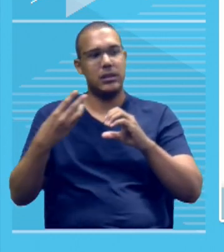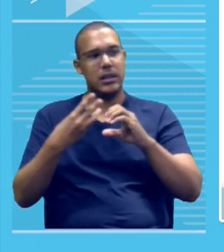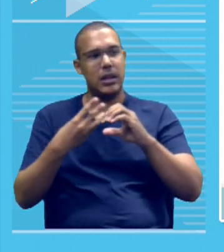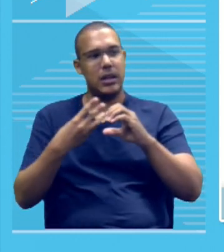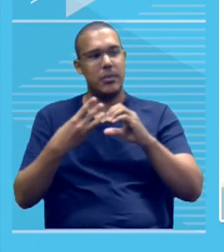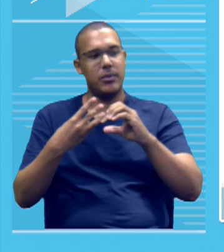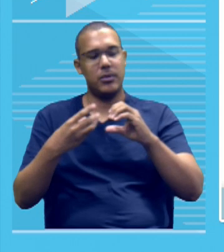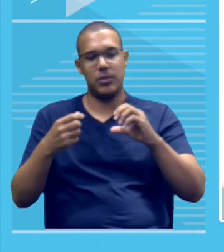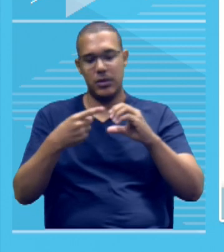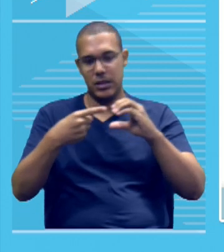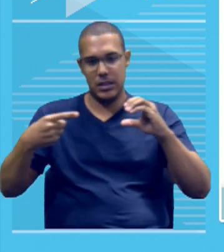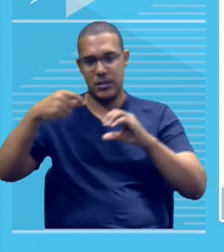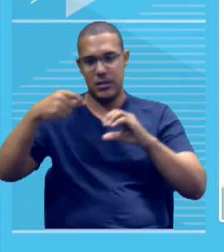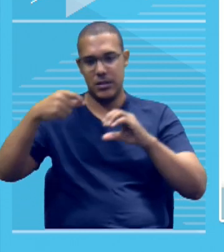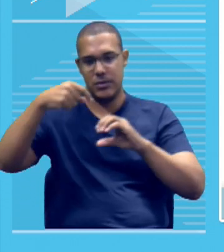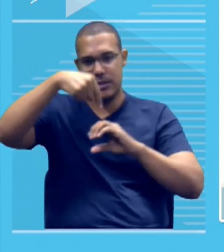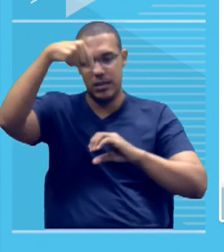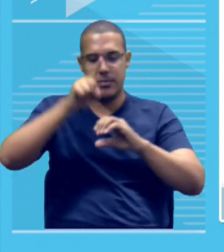Então, foi